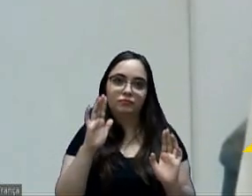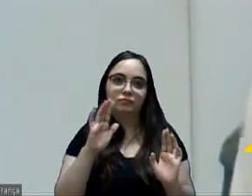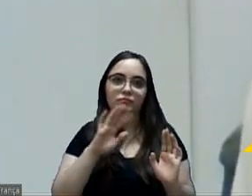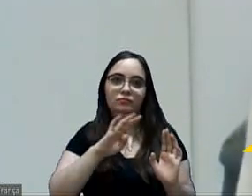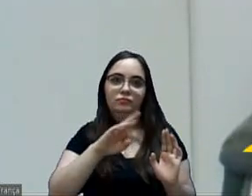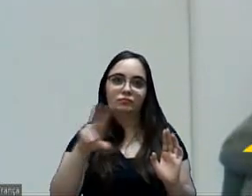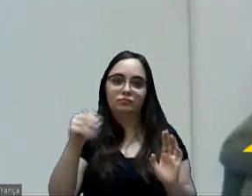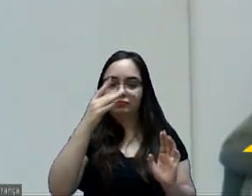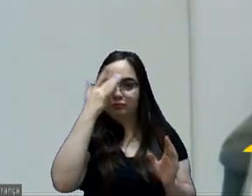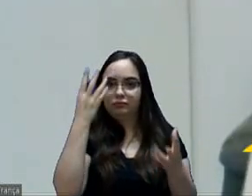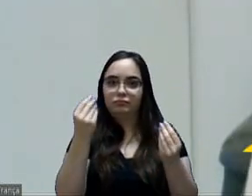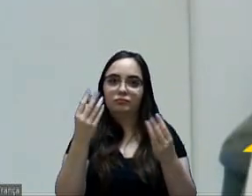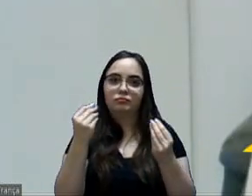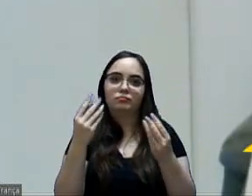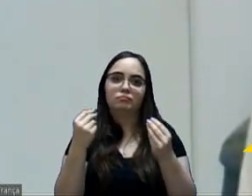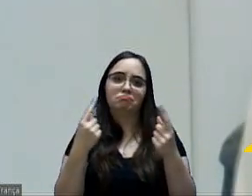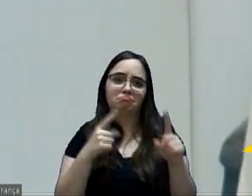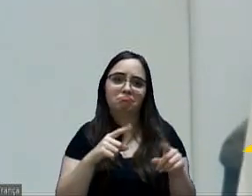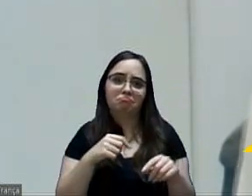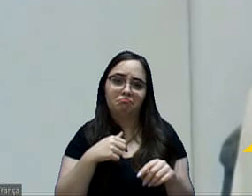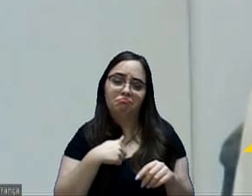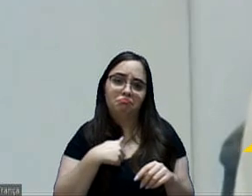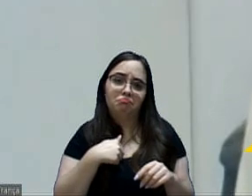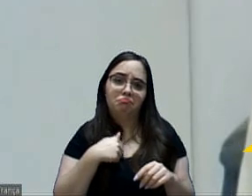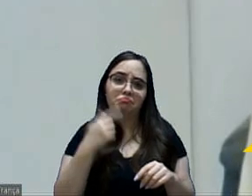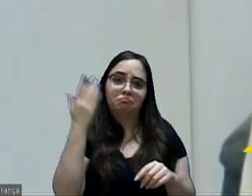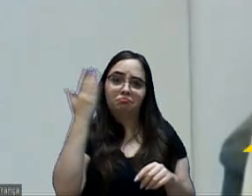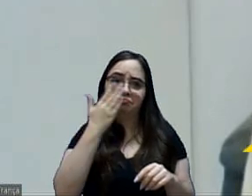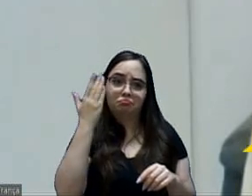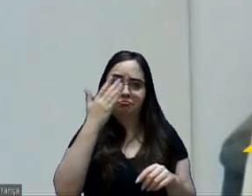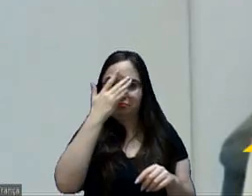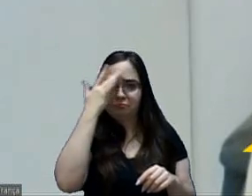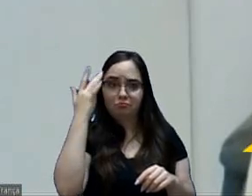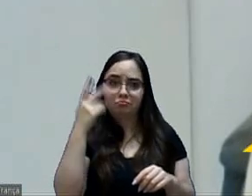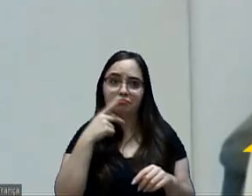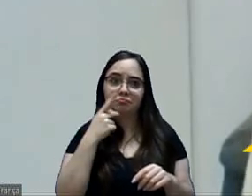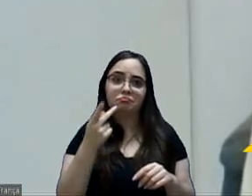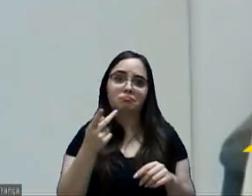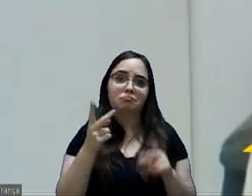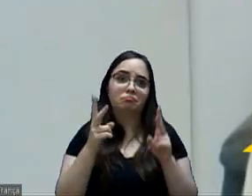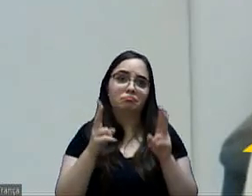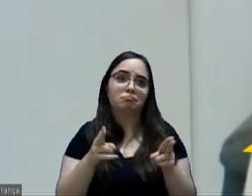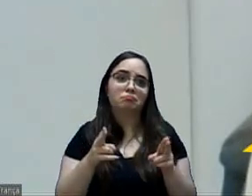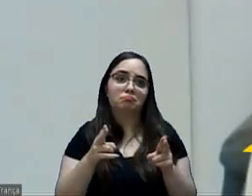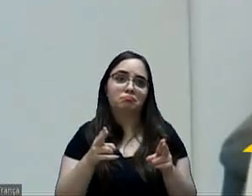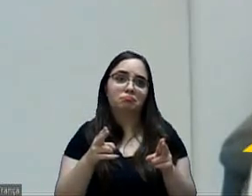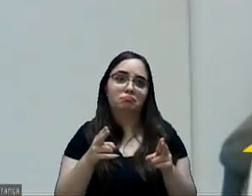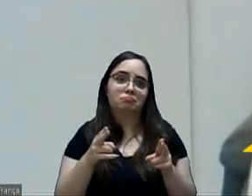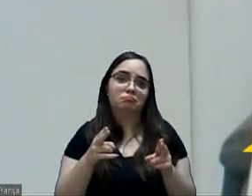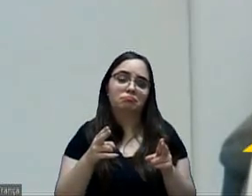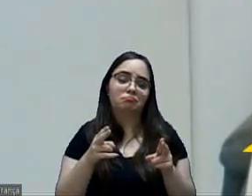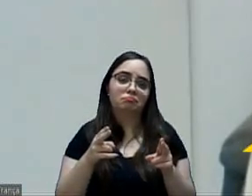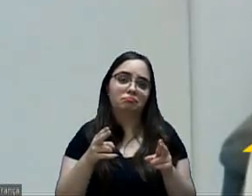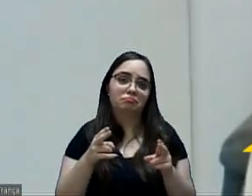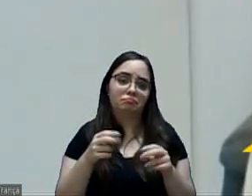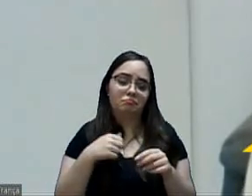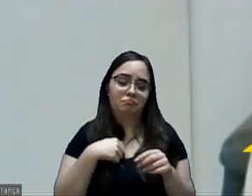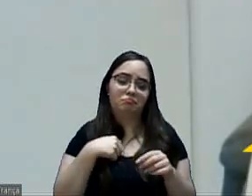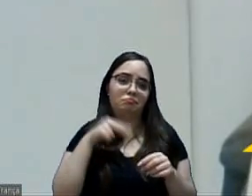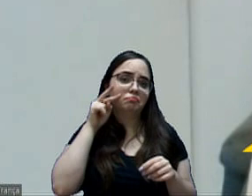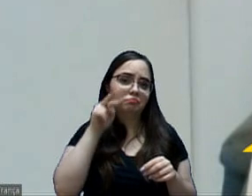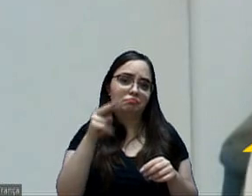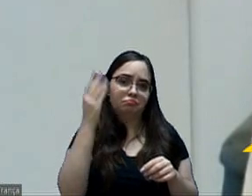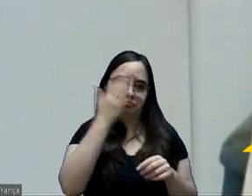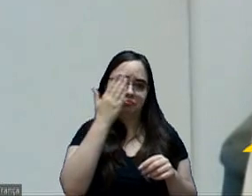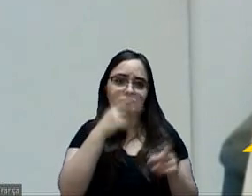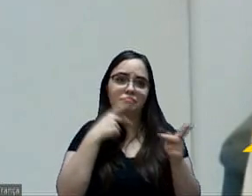de reprimenda. Eu não vi ninguém fazer a mesma com esses palavreados chulo que estão